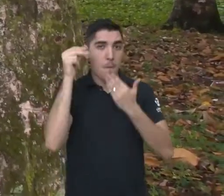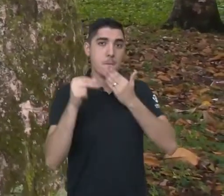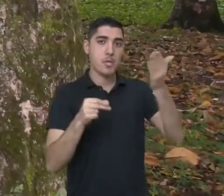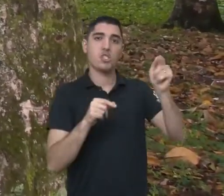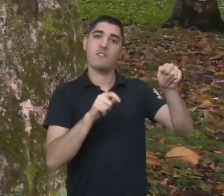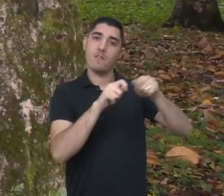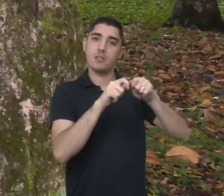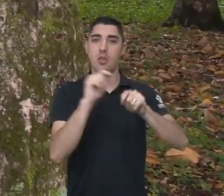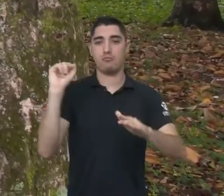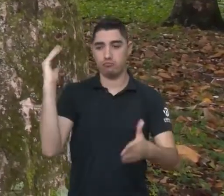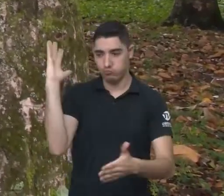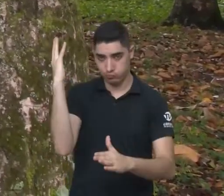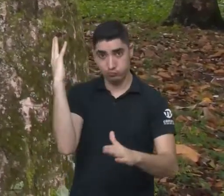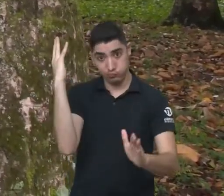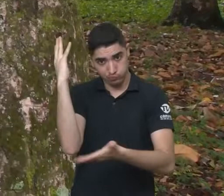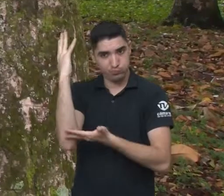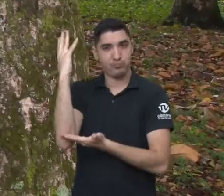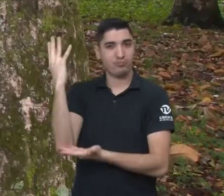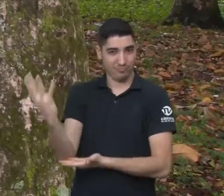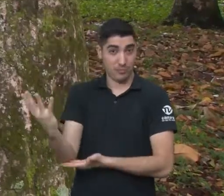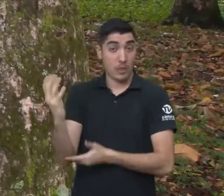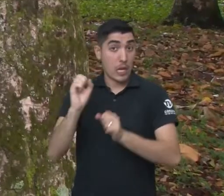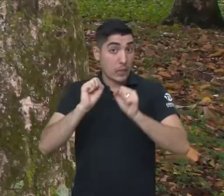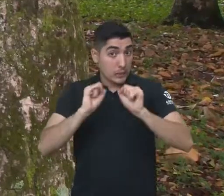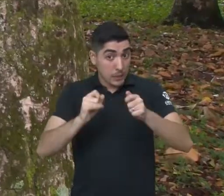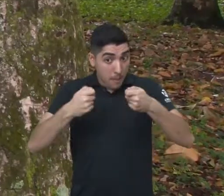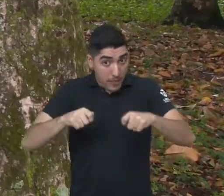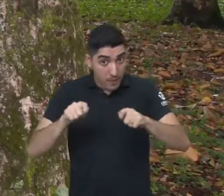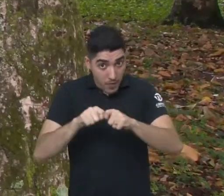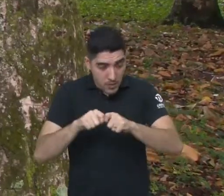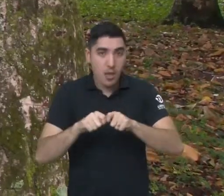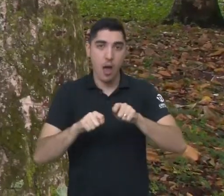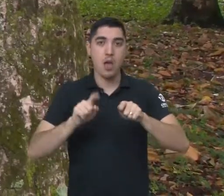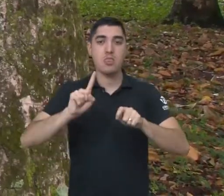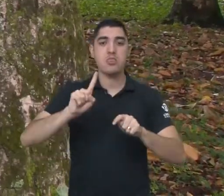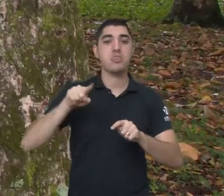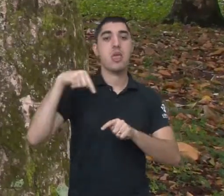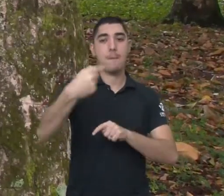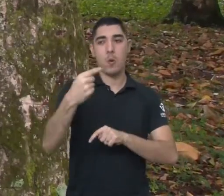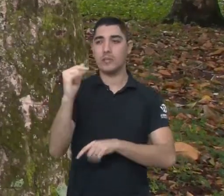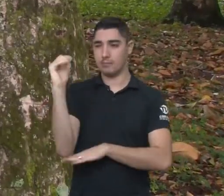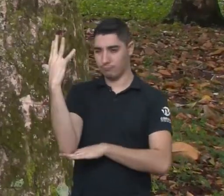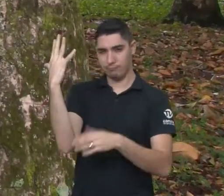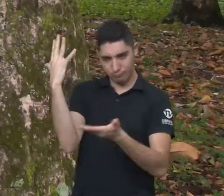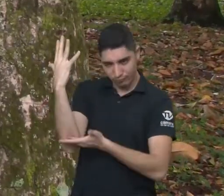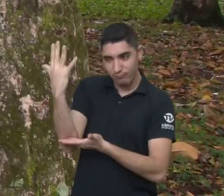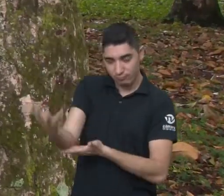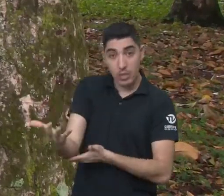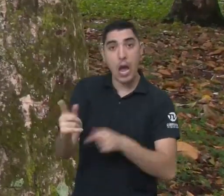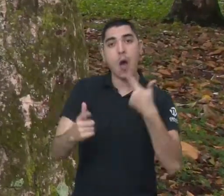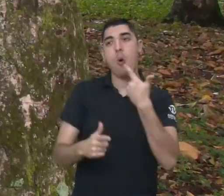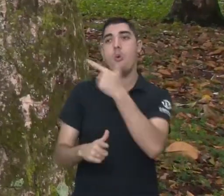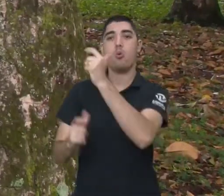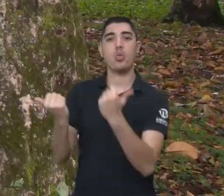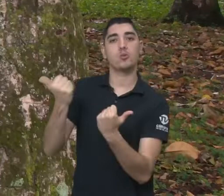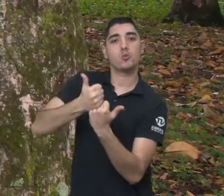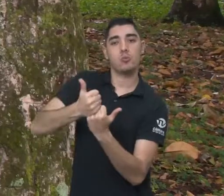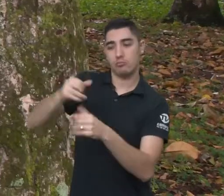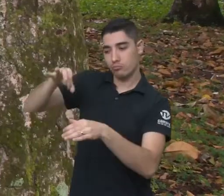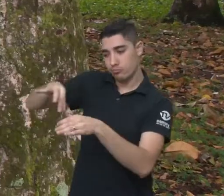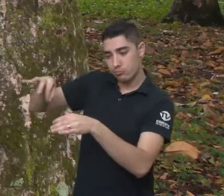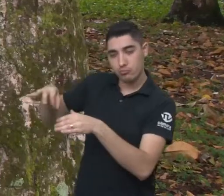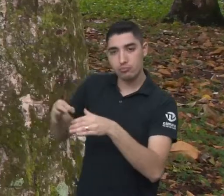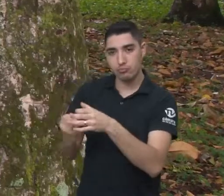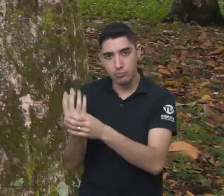solicitando que o serviço seja feito. Caso seja aceito, é obrigatório fazer a compensação, doando ou plantando mudas